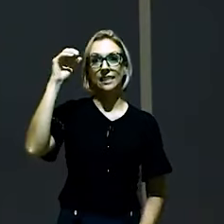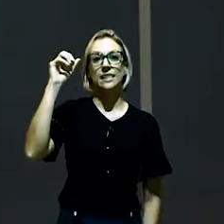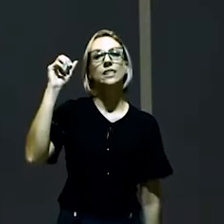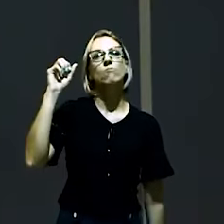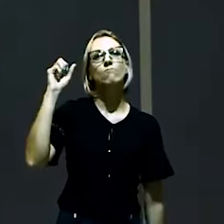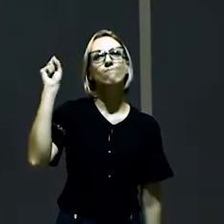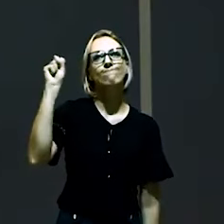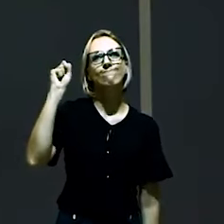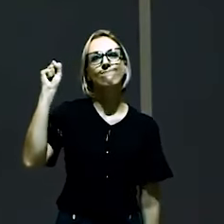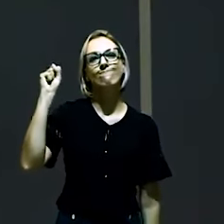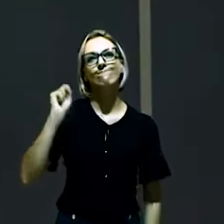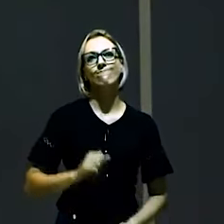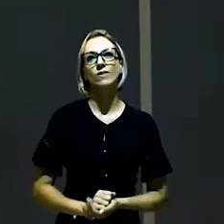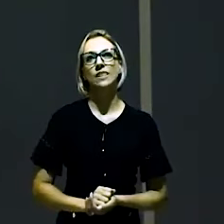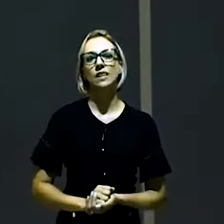Salomão